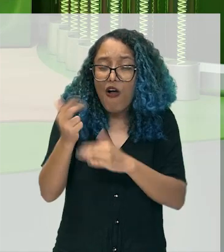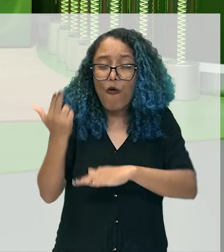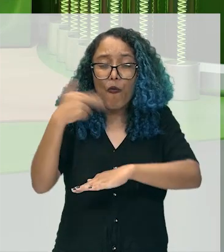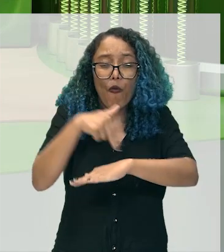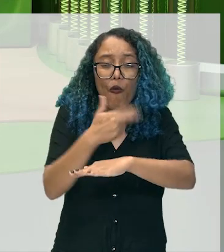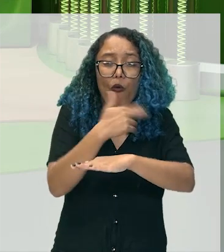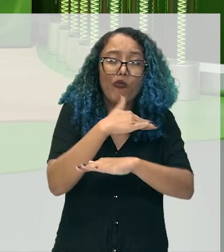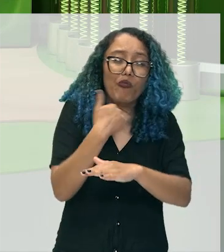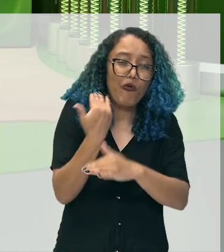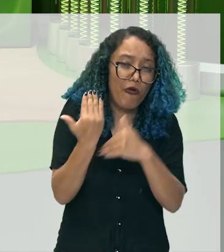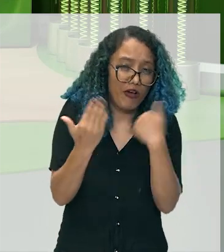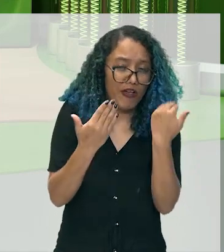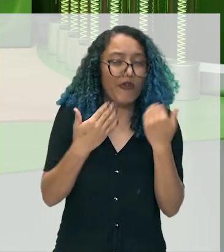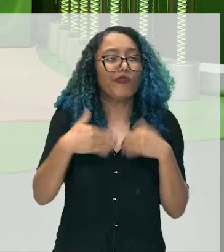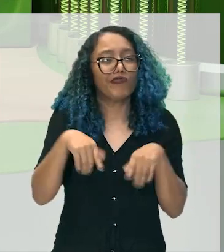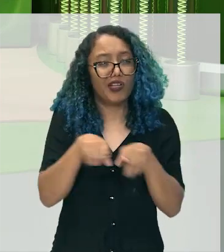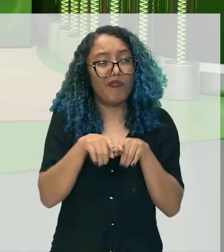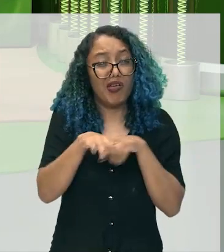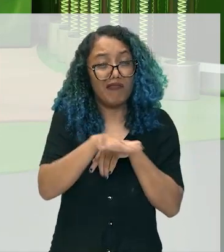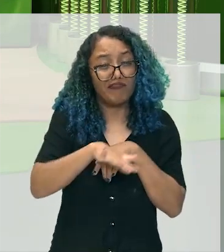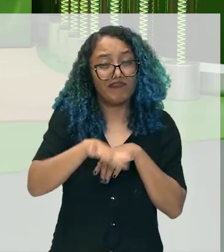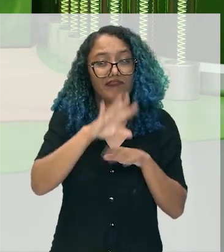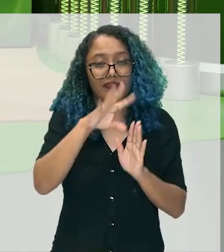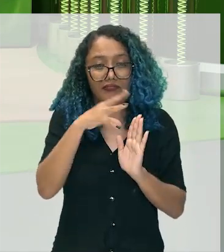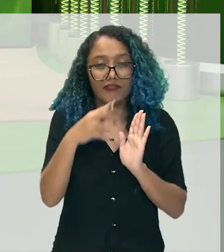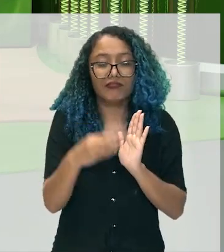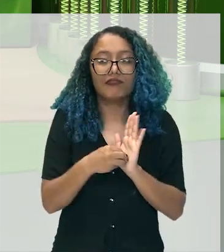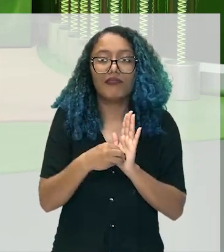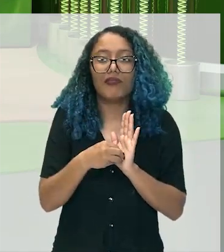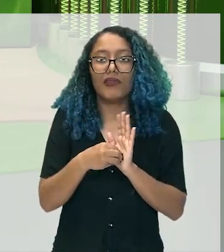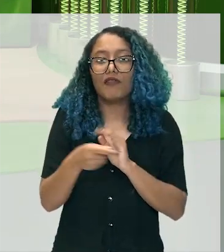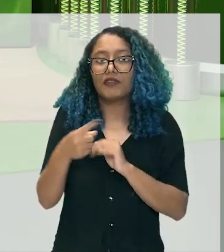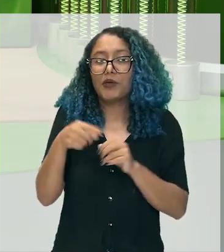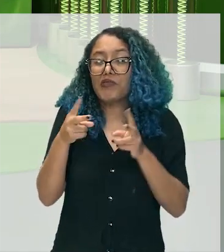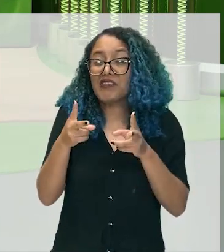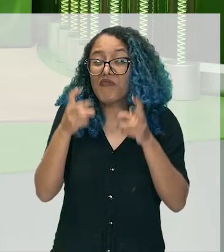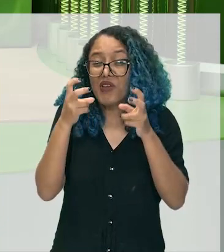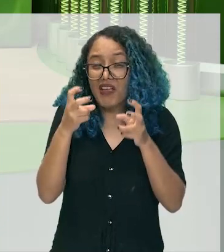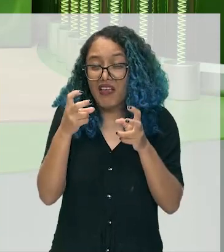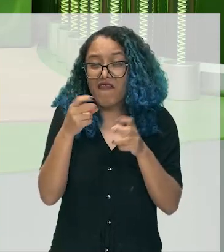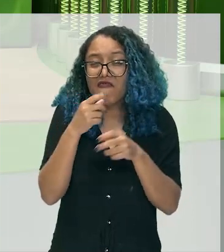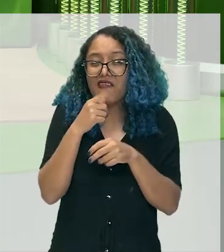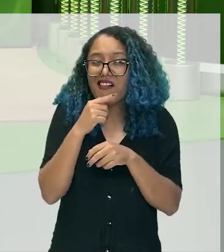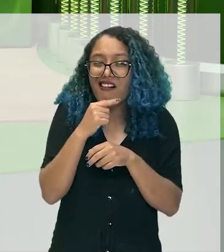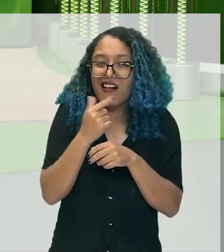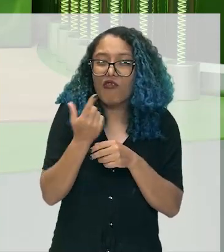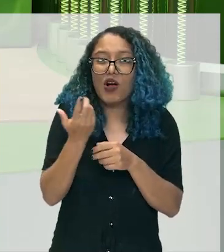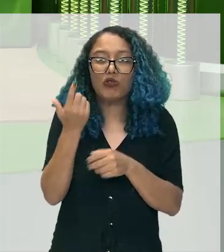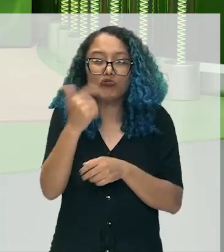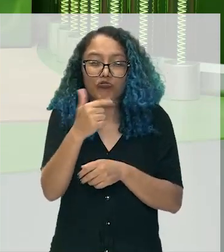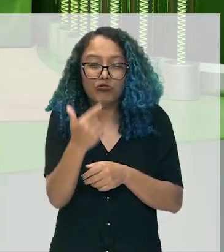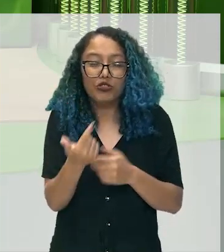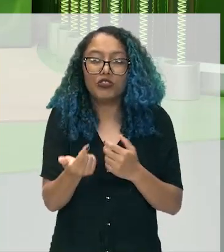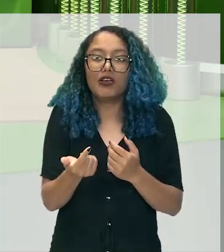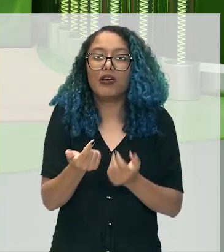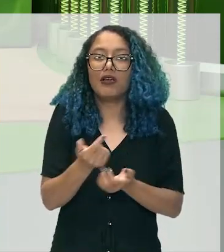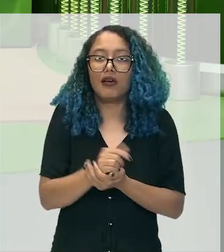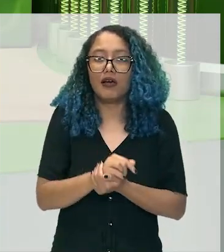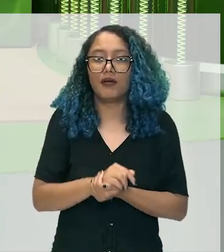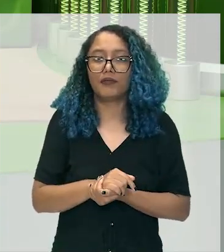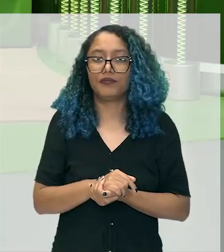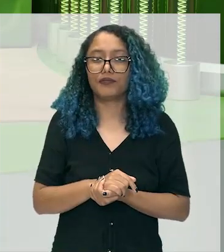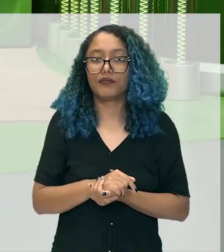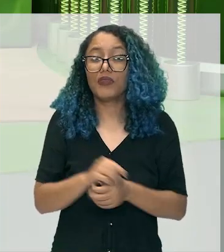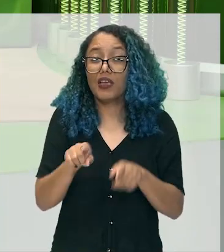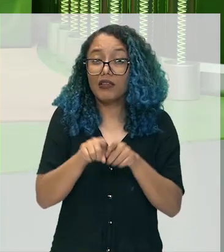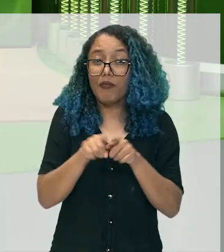região amazônica? Rios que perderam a quantidade de água. Muitos